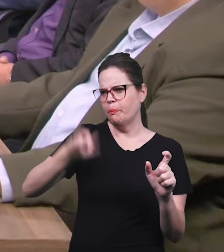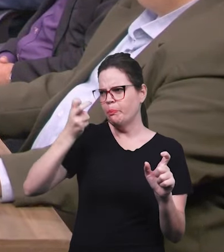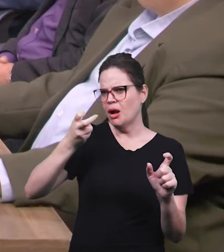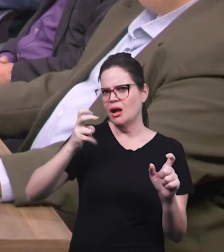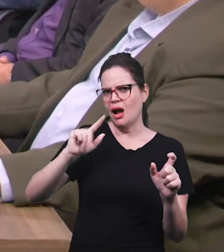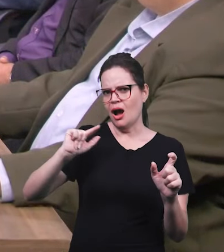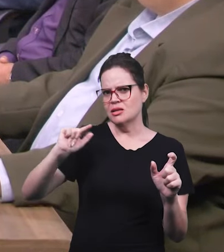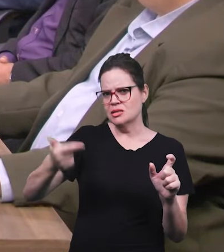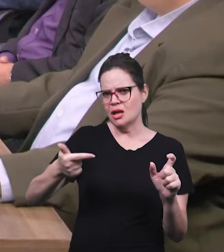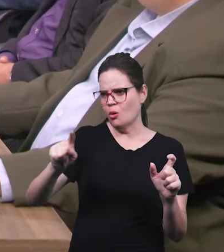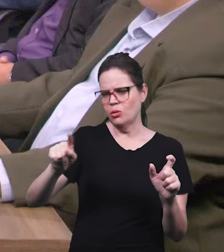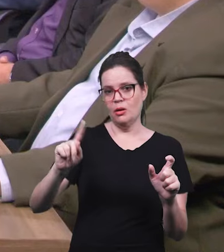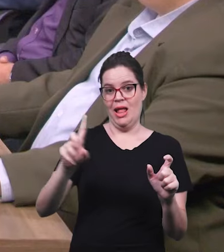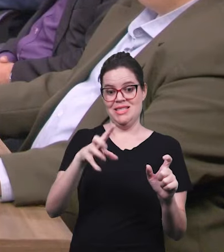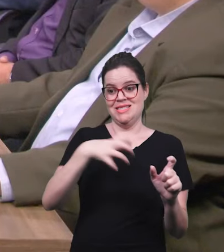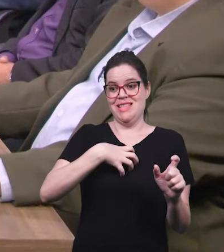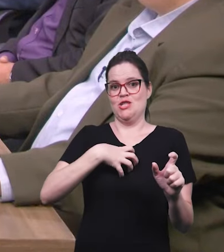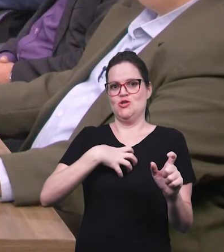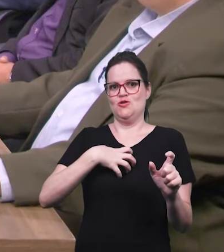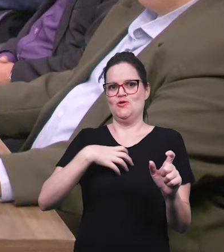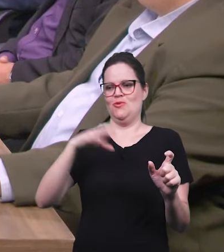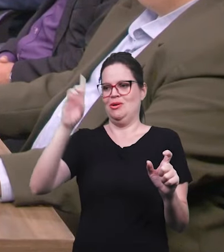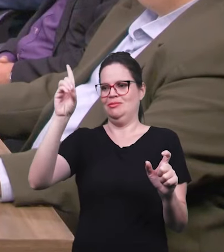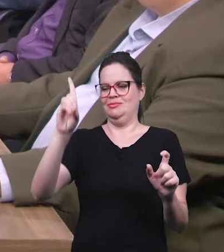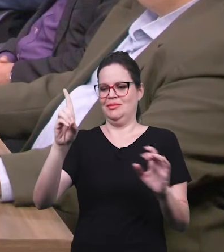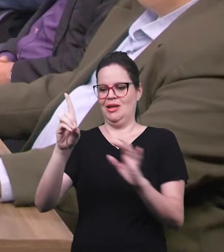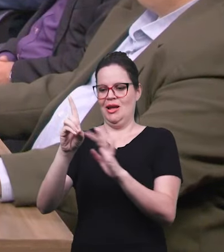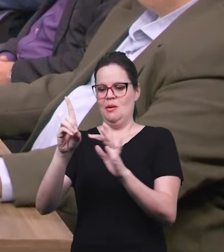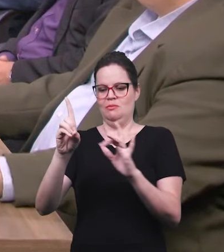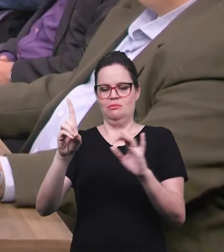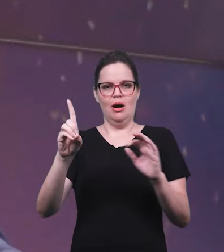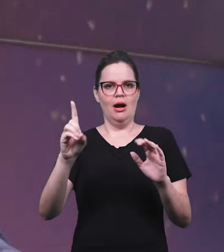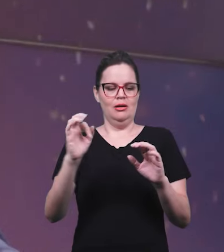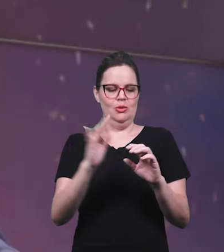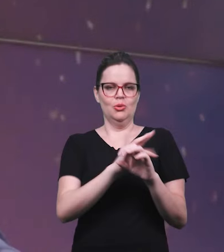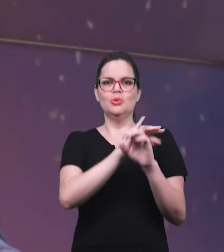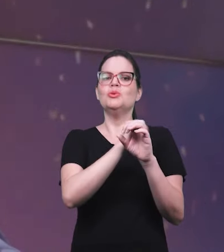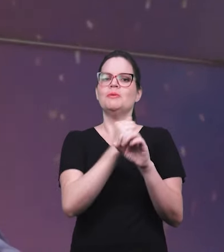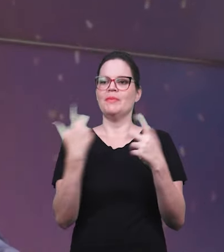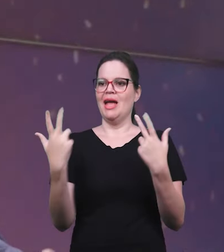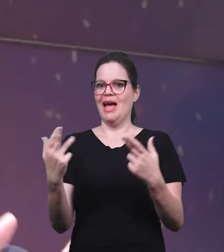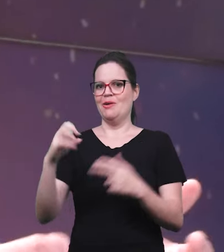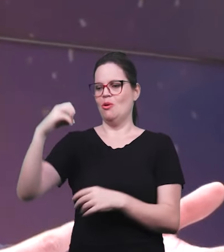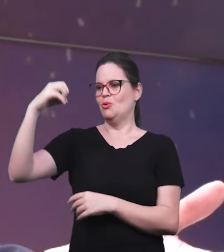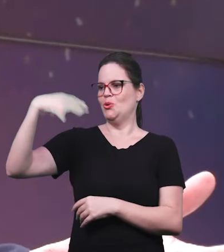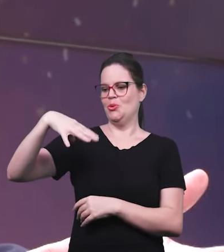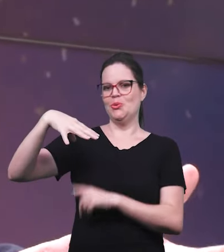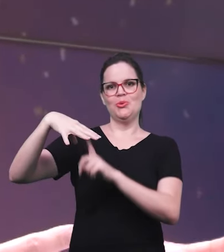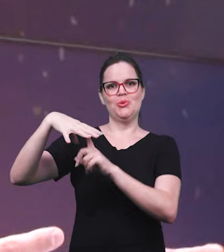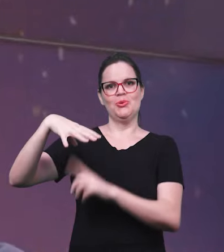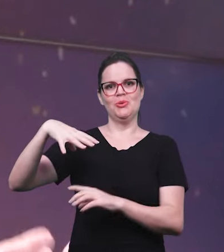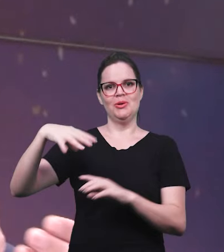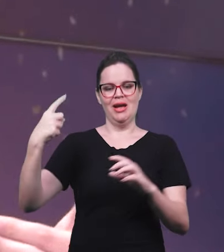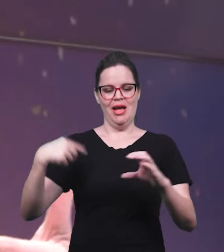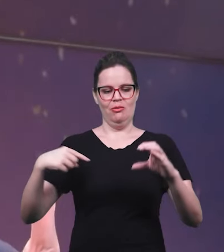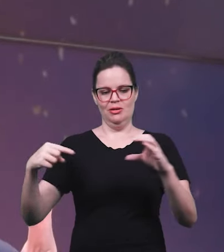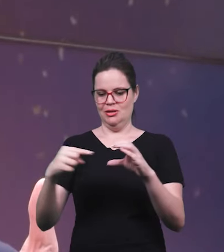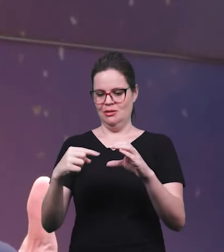essa ação do Senhor. Ela sentiu nela, é como é a lâmpada que acendeu, né? Que o Dr. Wellington falou aqui, né? A lâmpada se acendeu,